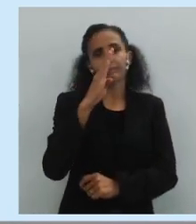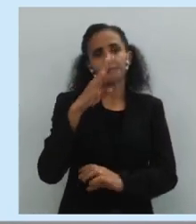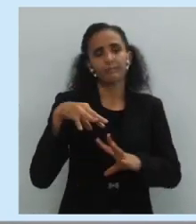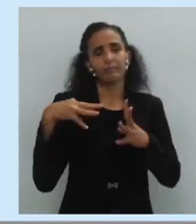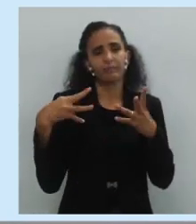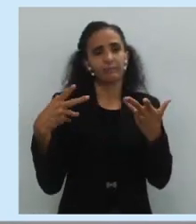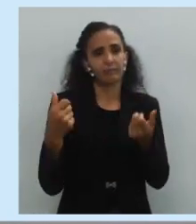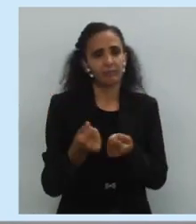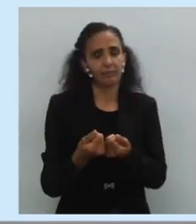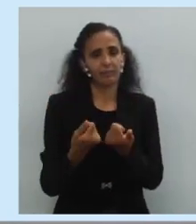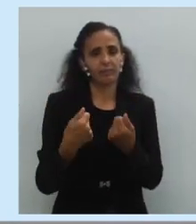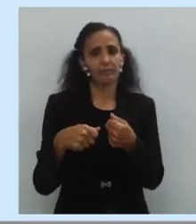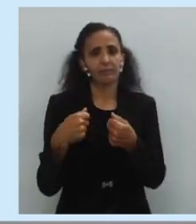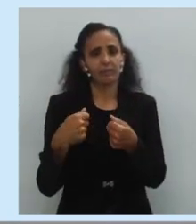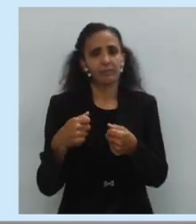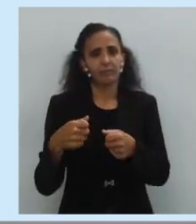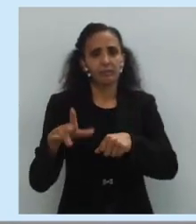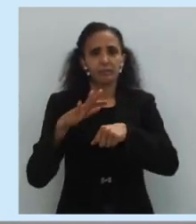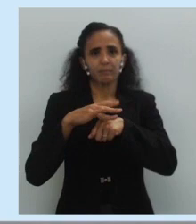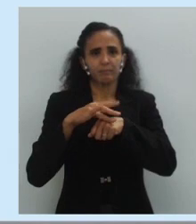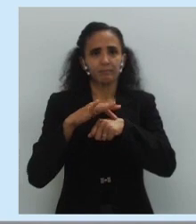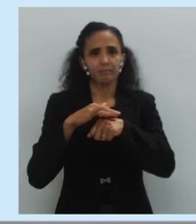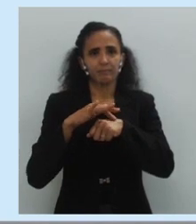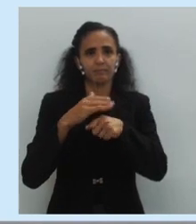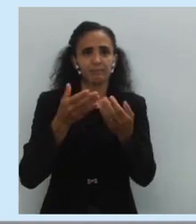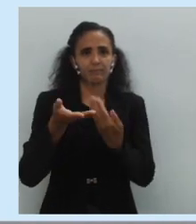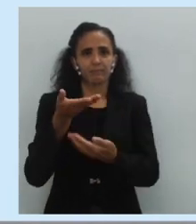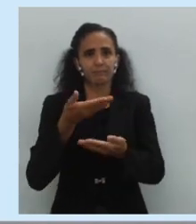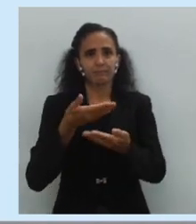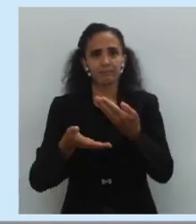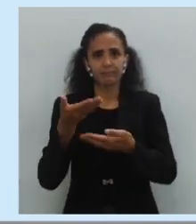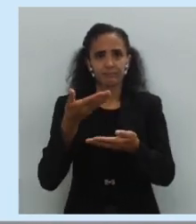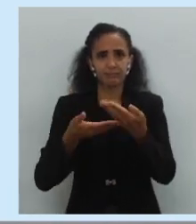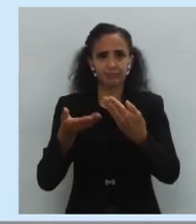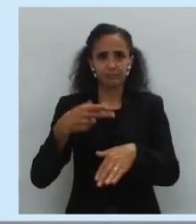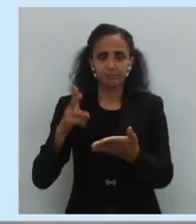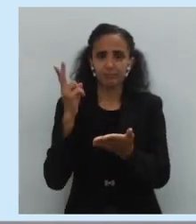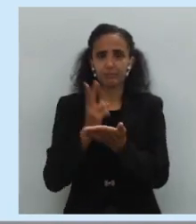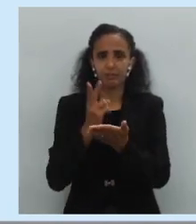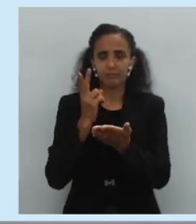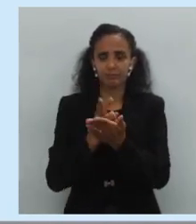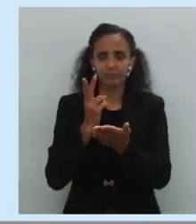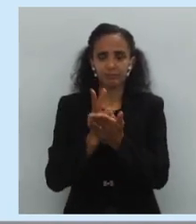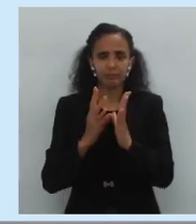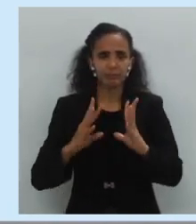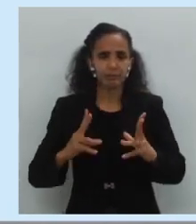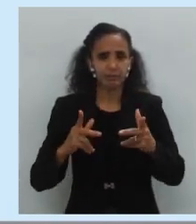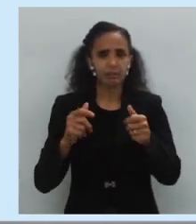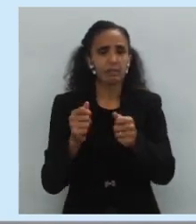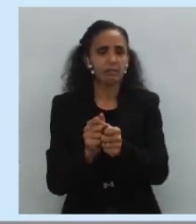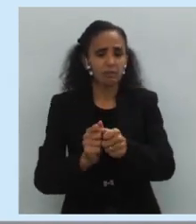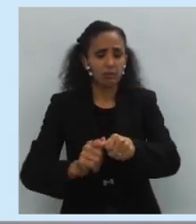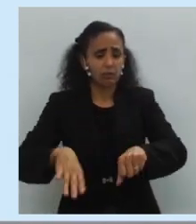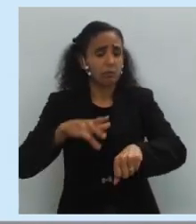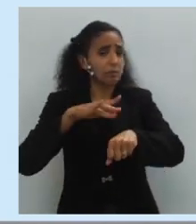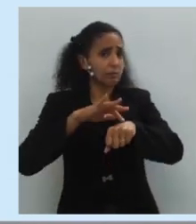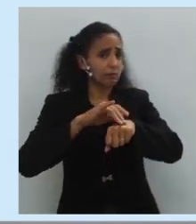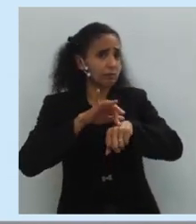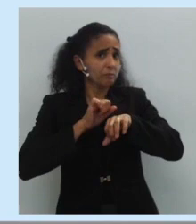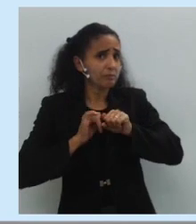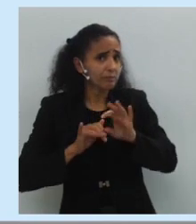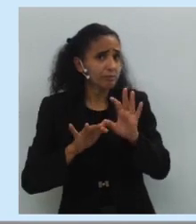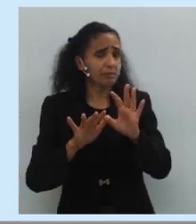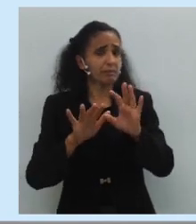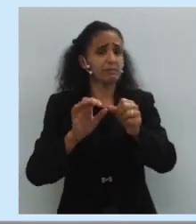mais frequentes e vão causar uma grande maioria das doenças que são relacionadas à